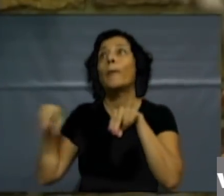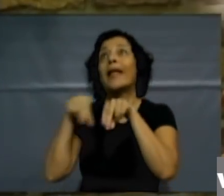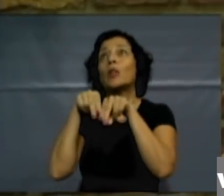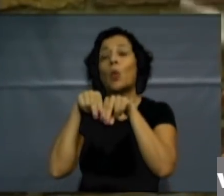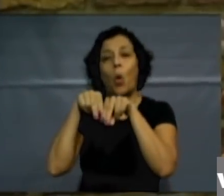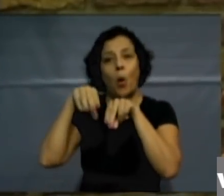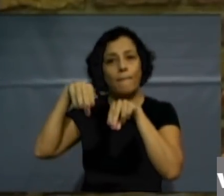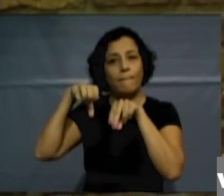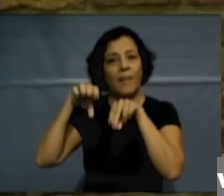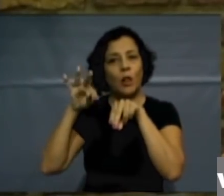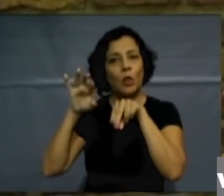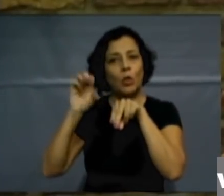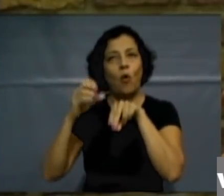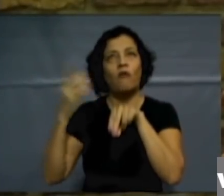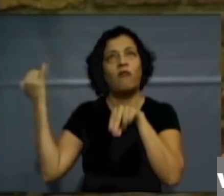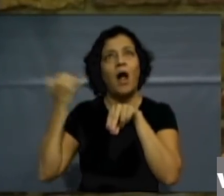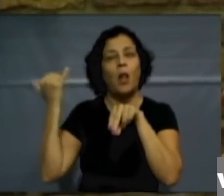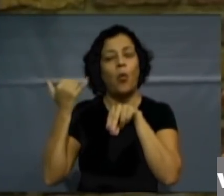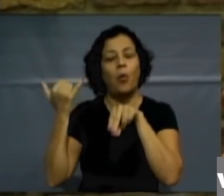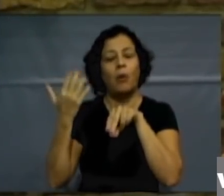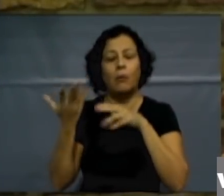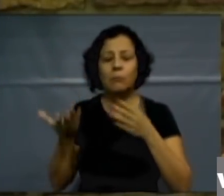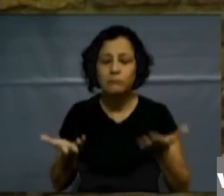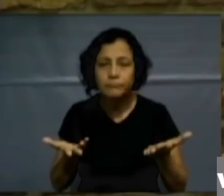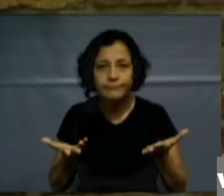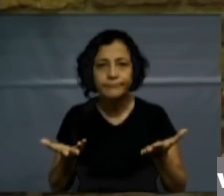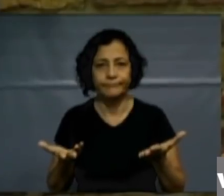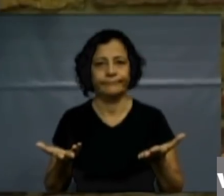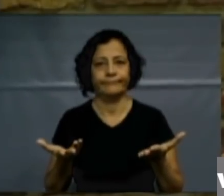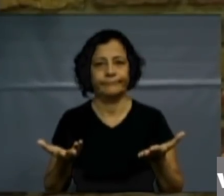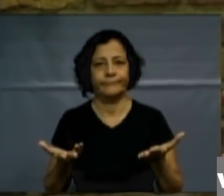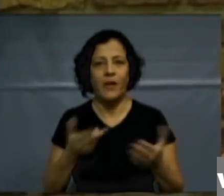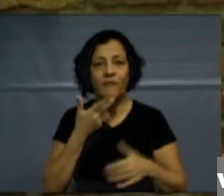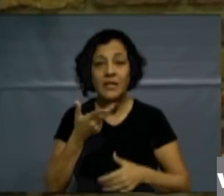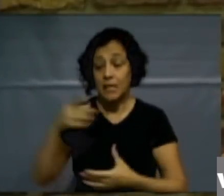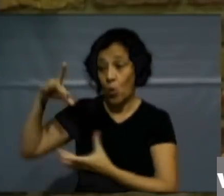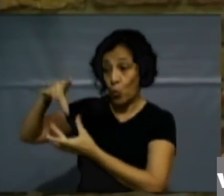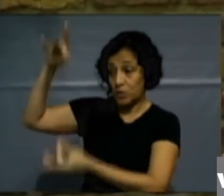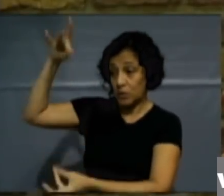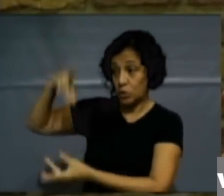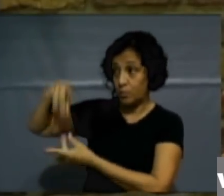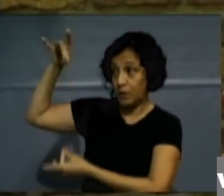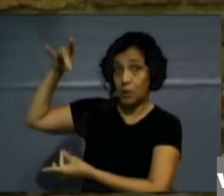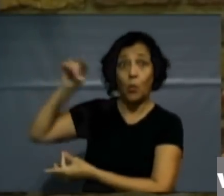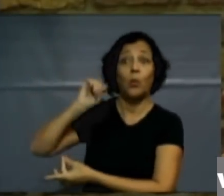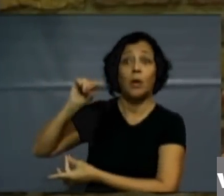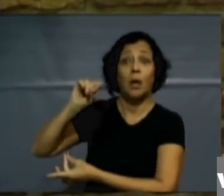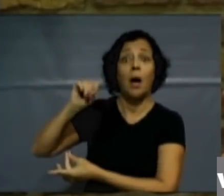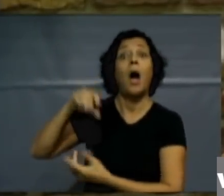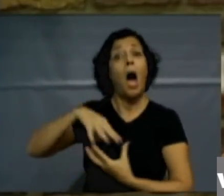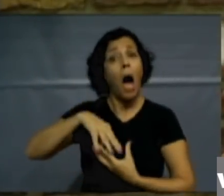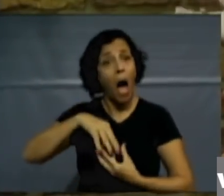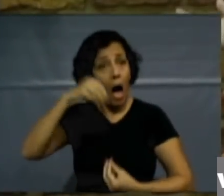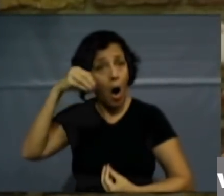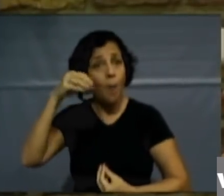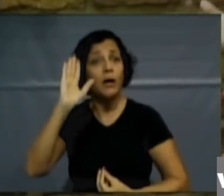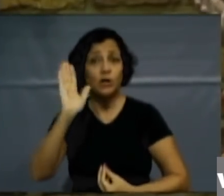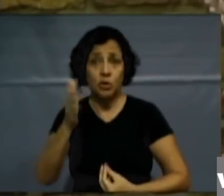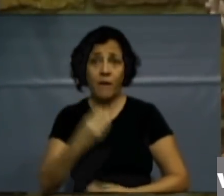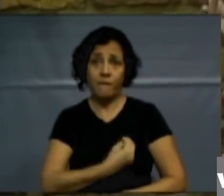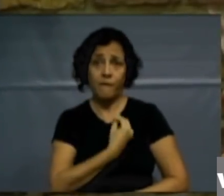pode ter dito isso. E aí? O que são os espíritos mesmo? O que Kardec vai dizer que são os espíritos? São as almas dos homens que